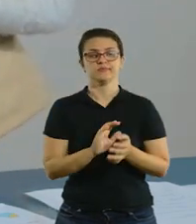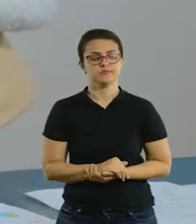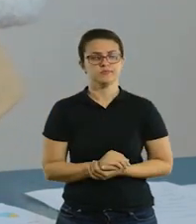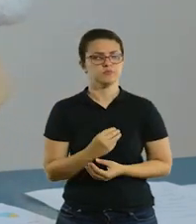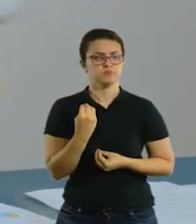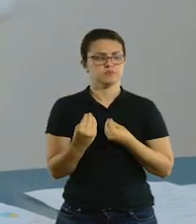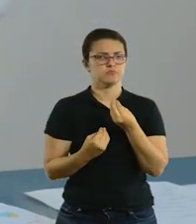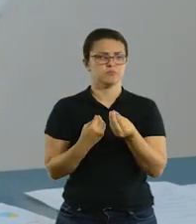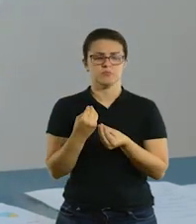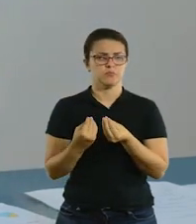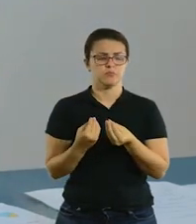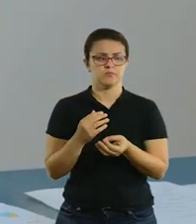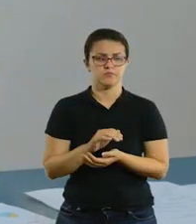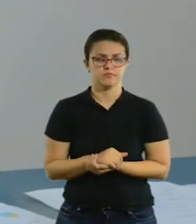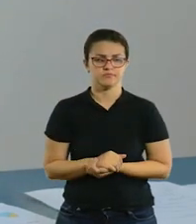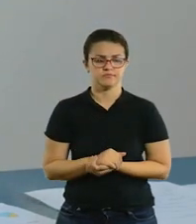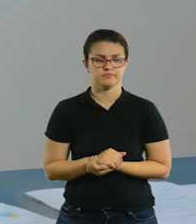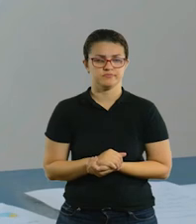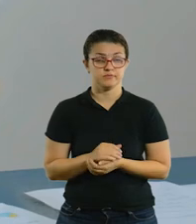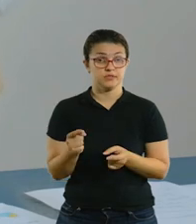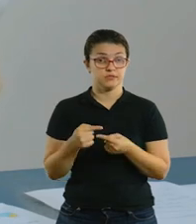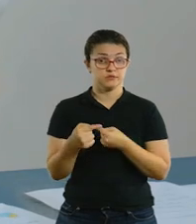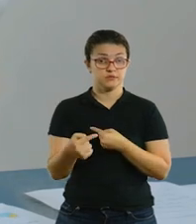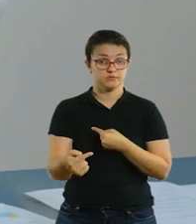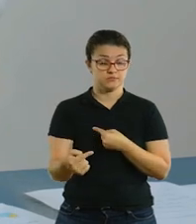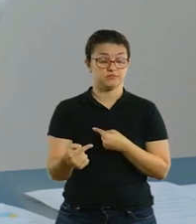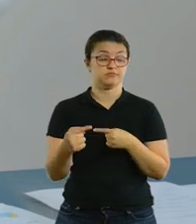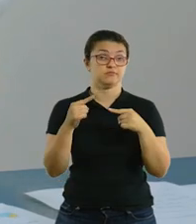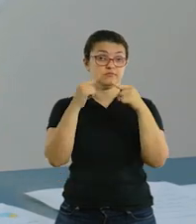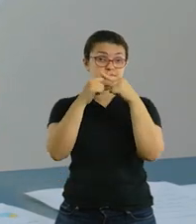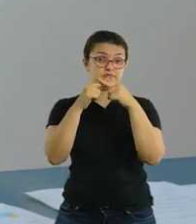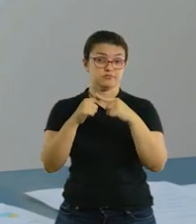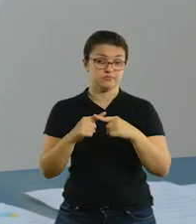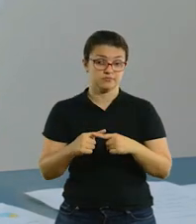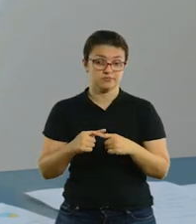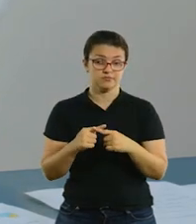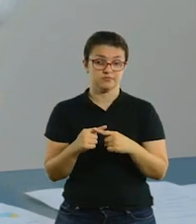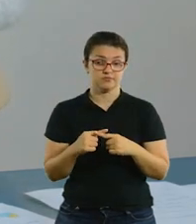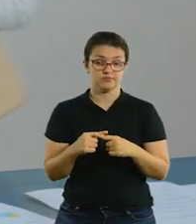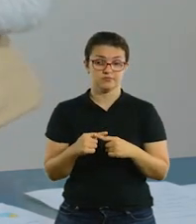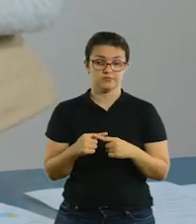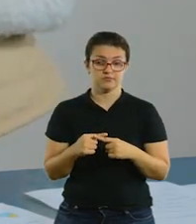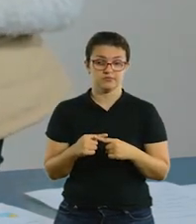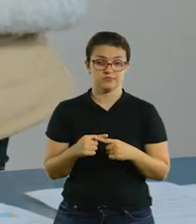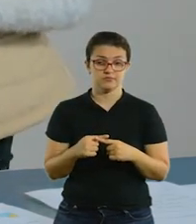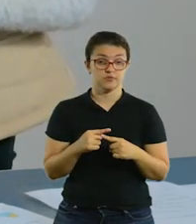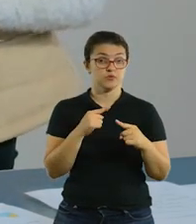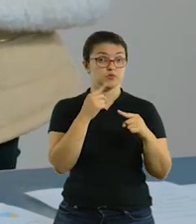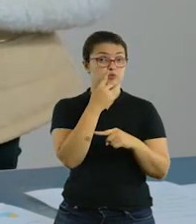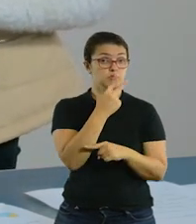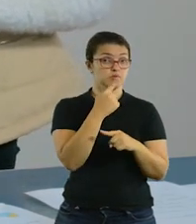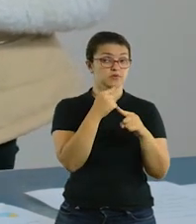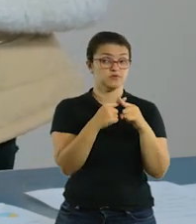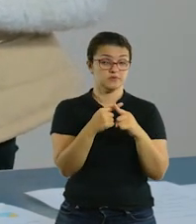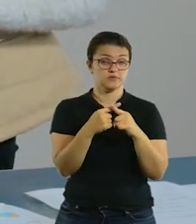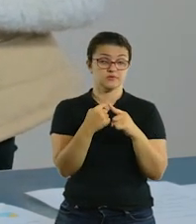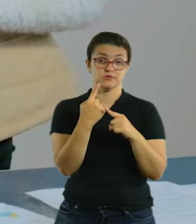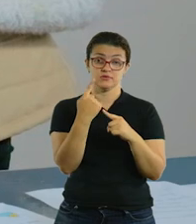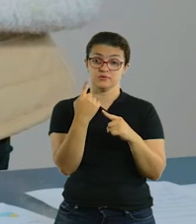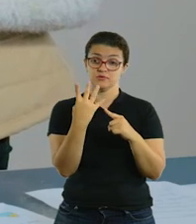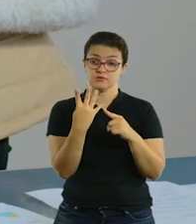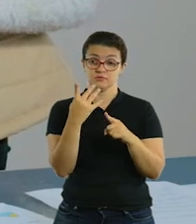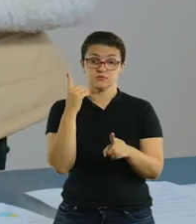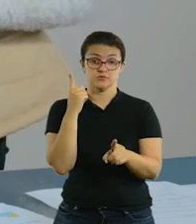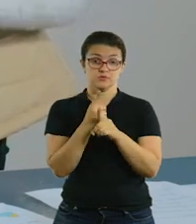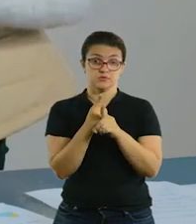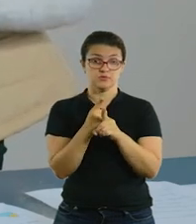Então, o que a gente precisa fazer agora? Ó, essa semana, a gente está falando sobre multiplicação. Você pode multiplicar duas vezes o número 14, que você